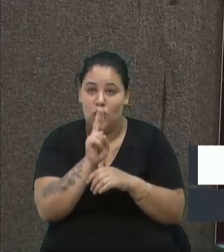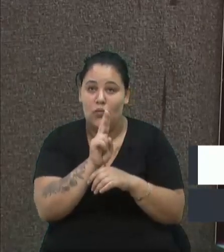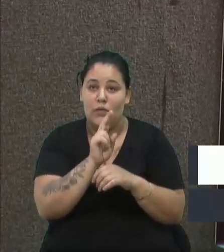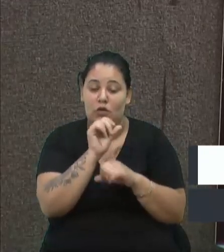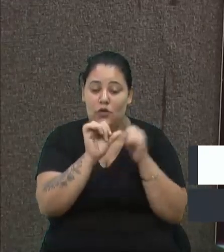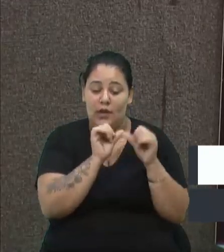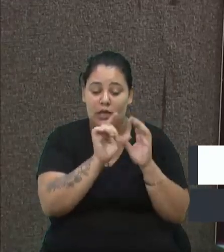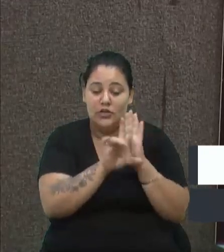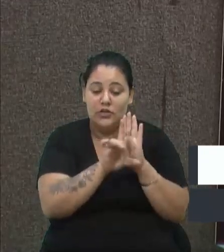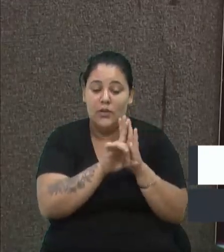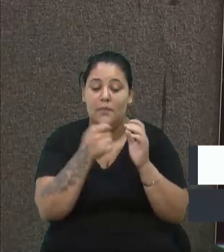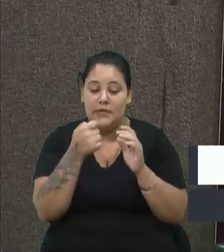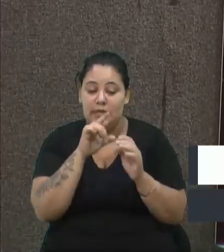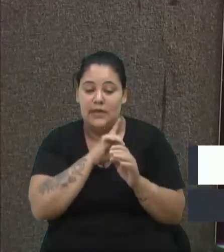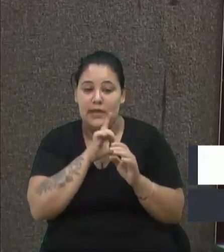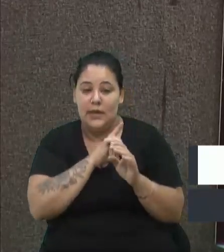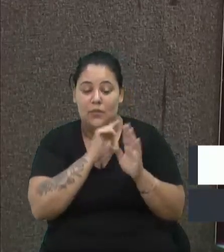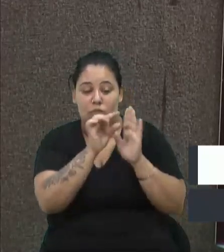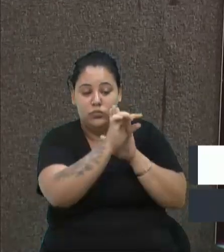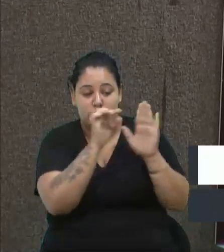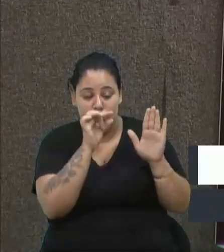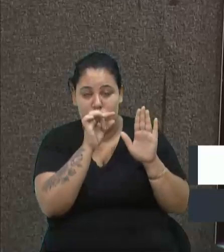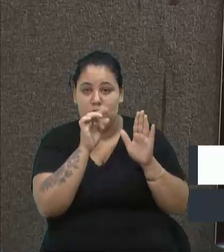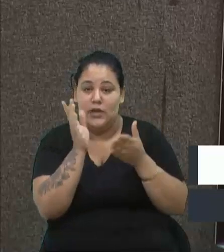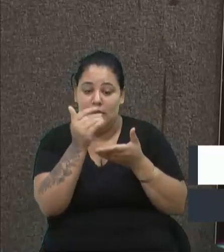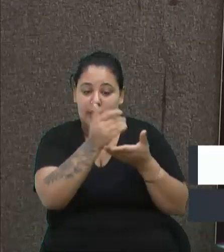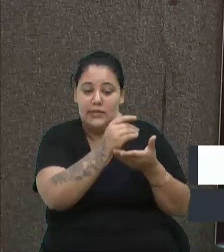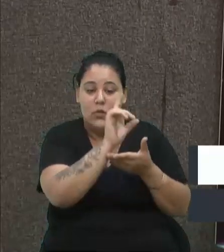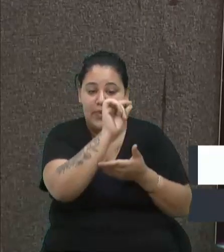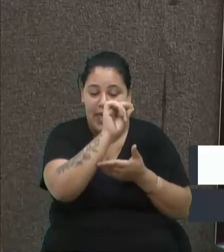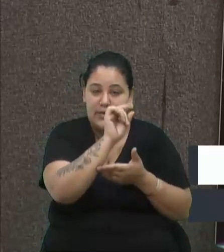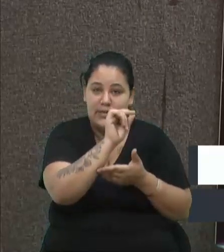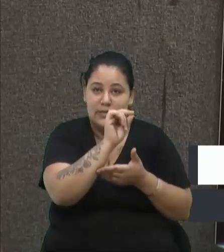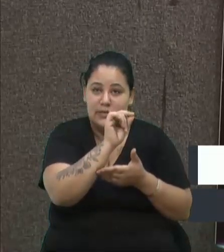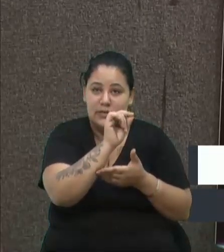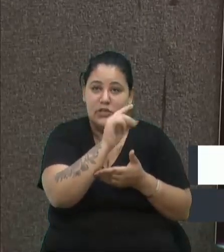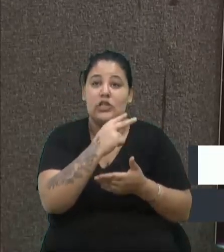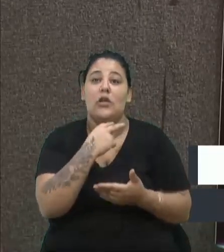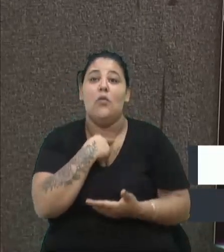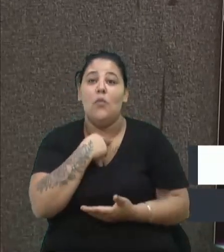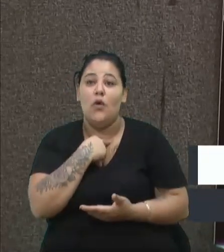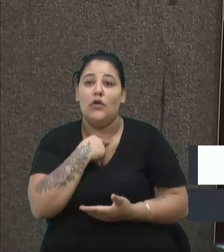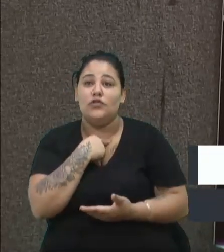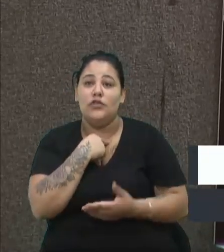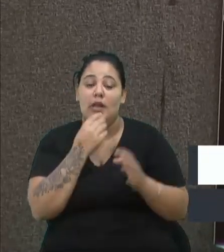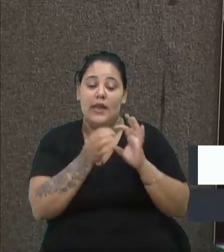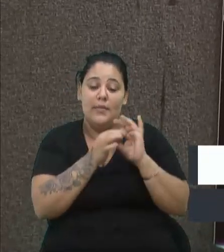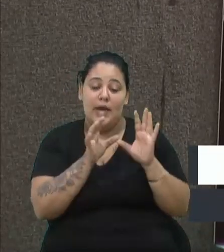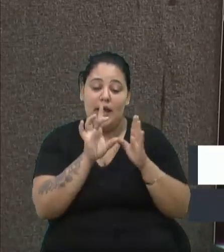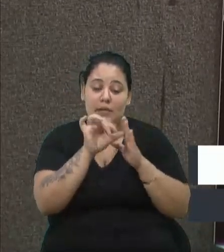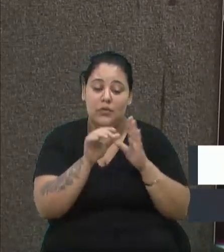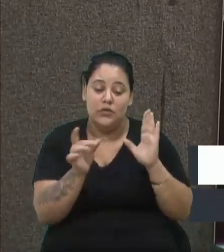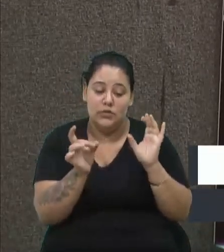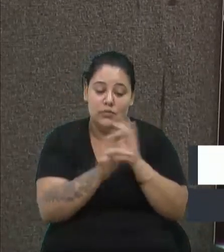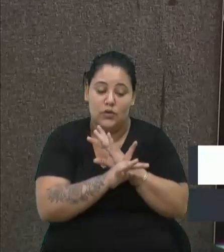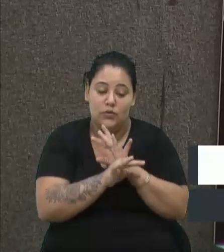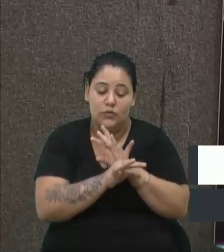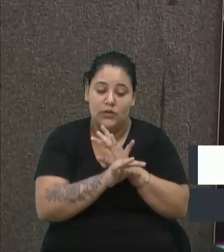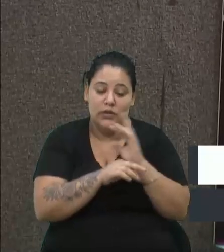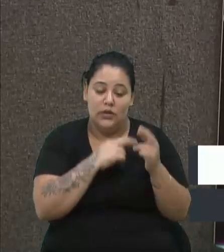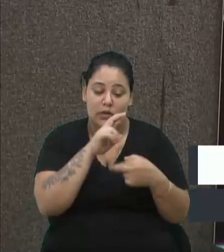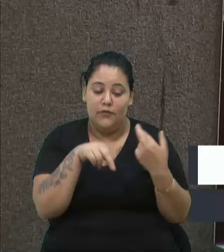gatilho dizendo assim, ó, a arrecadação foi de 10. Não podemos permitir que depois que fique pronta a reforma vá para